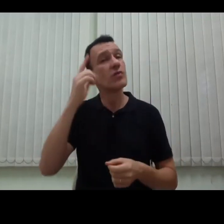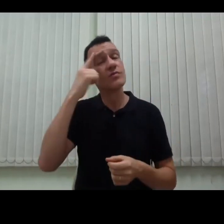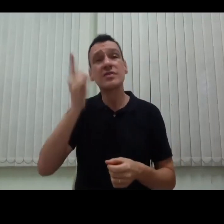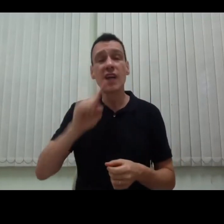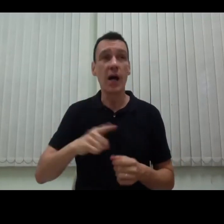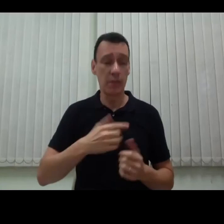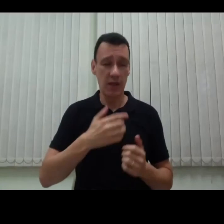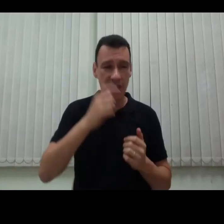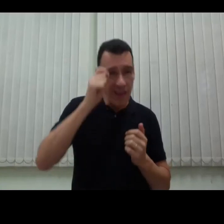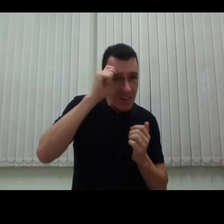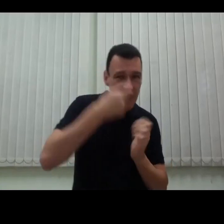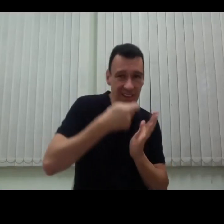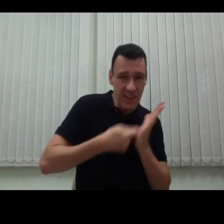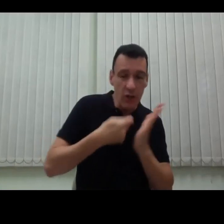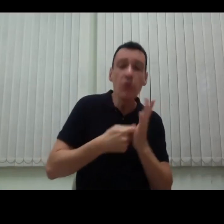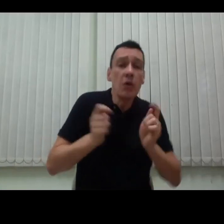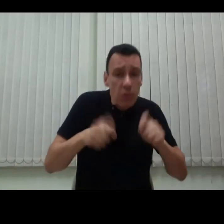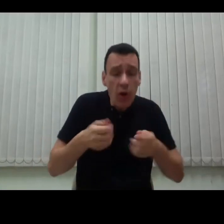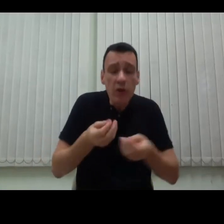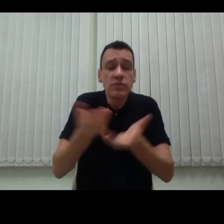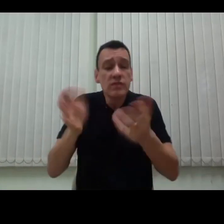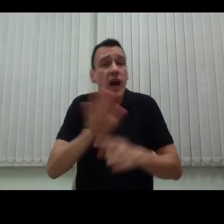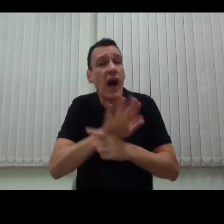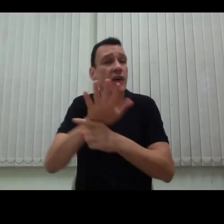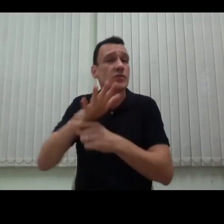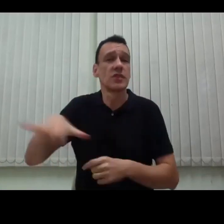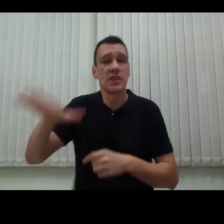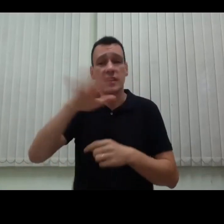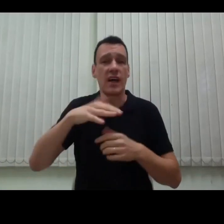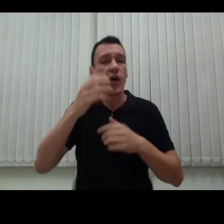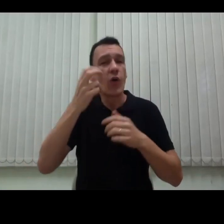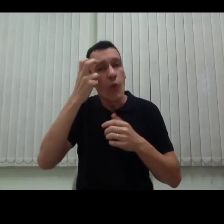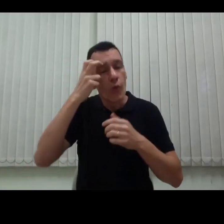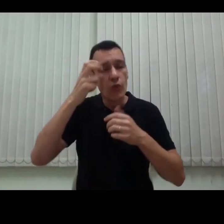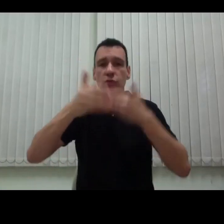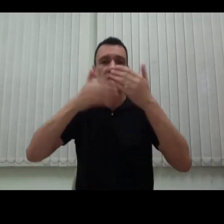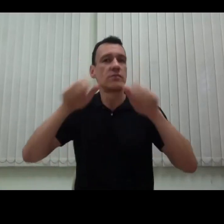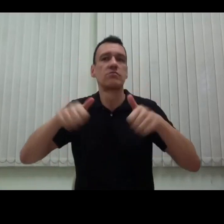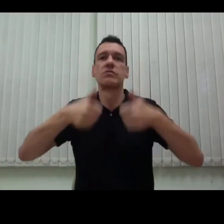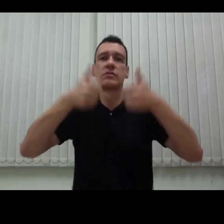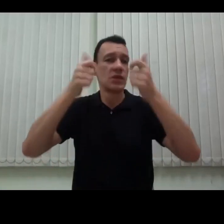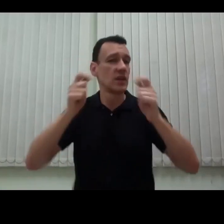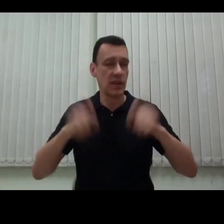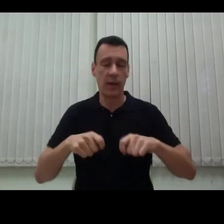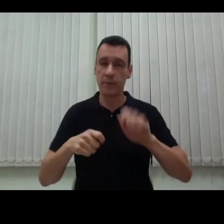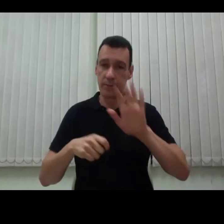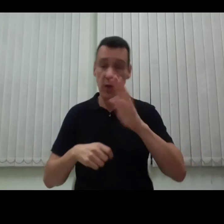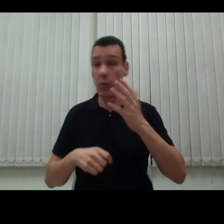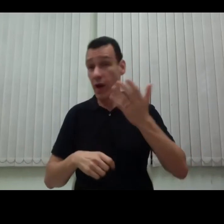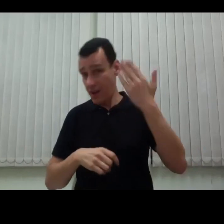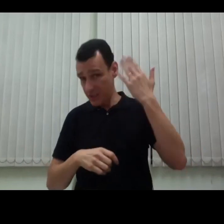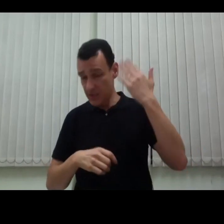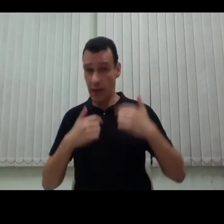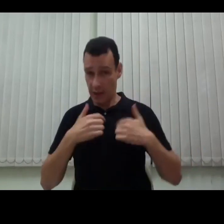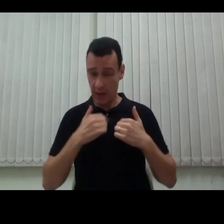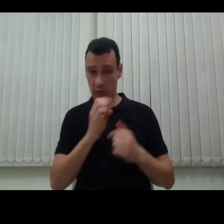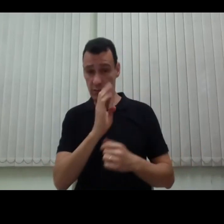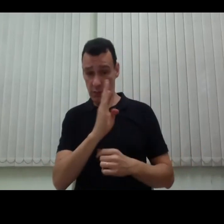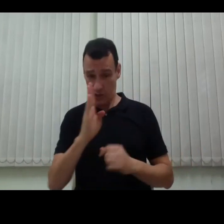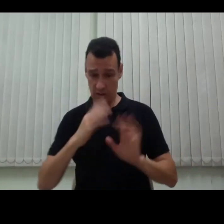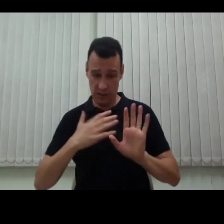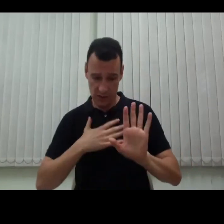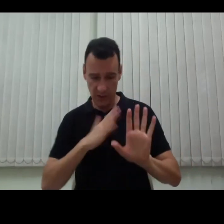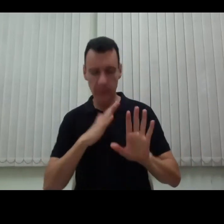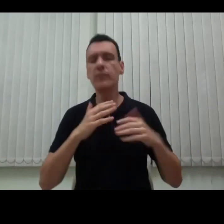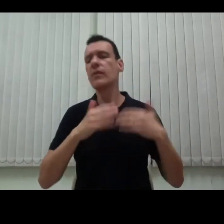fui para o serviço social, a minha história é muito uma demonstração disso. Eu precisei ir para outra área, o serviço social, fazer um doutorado para compreender a